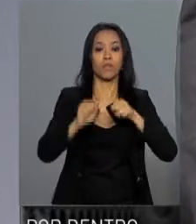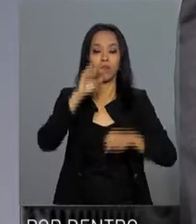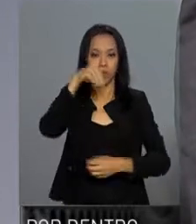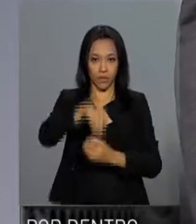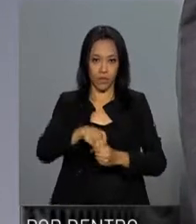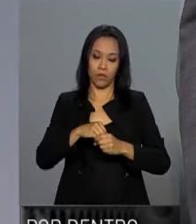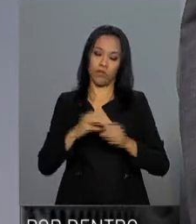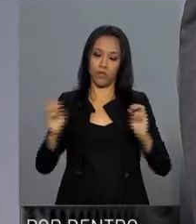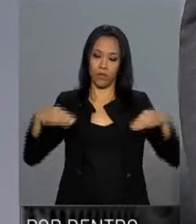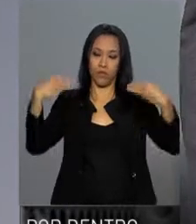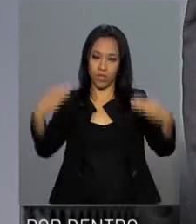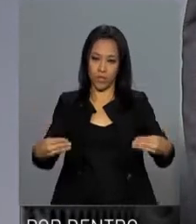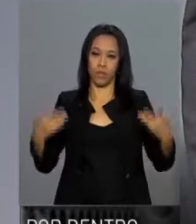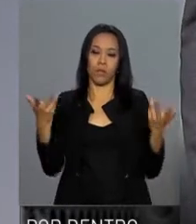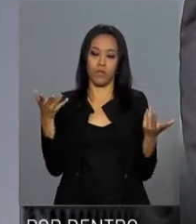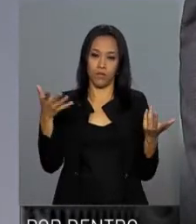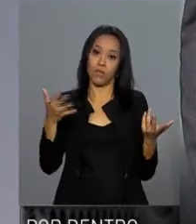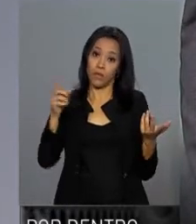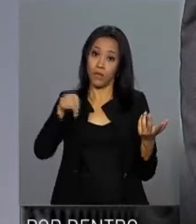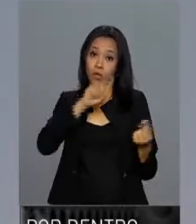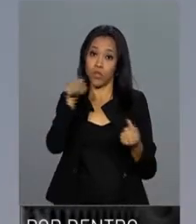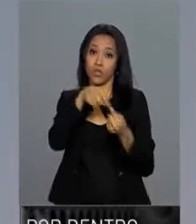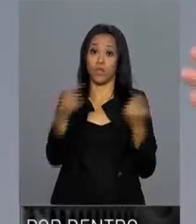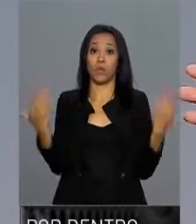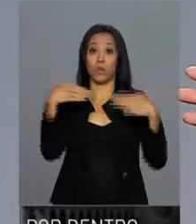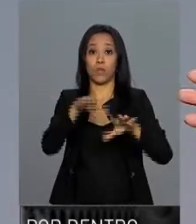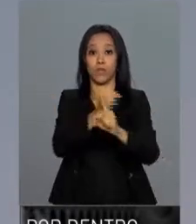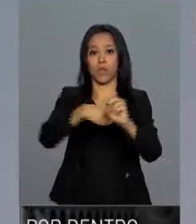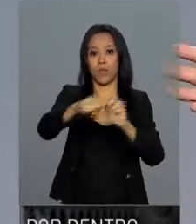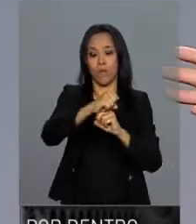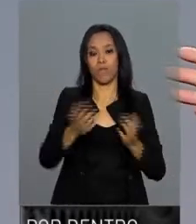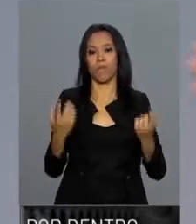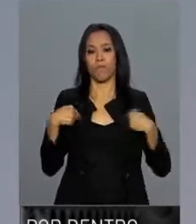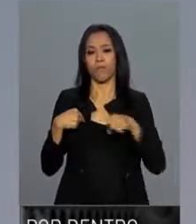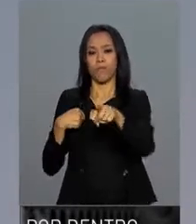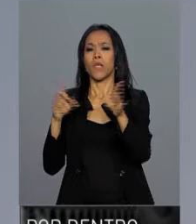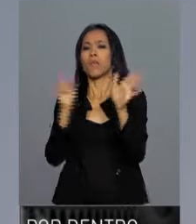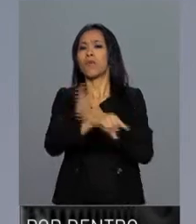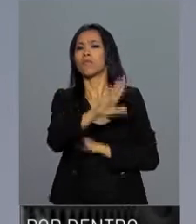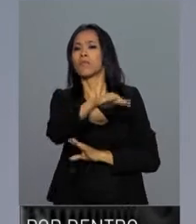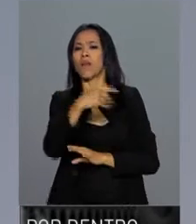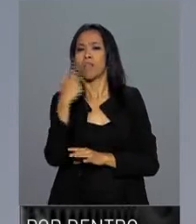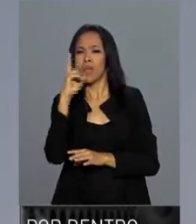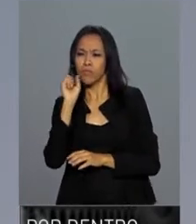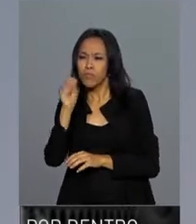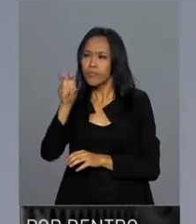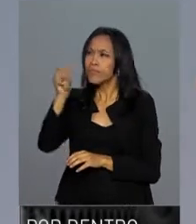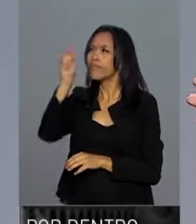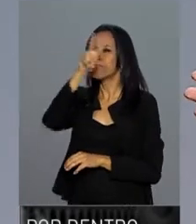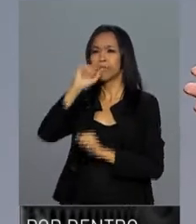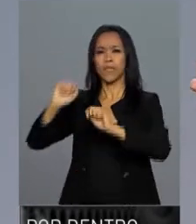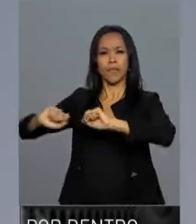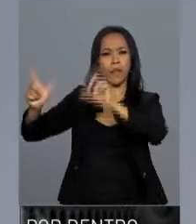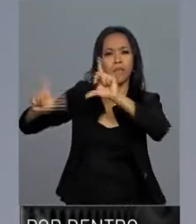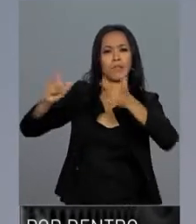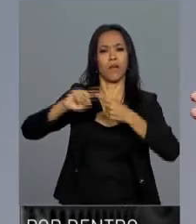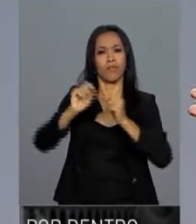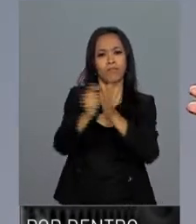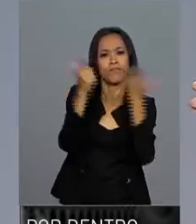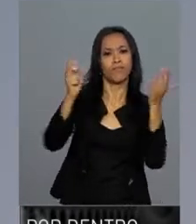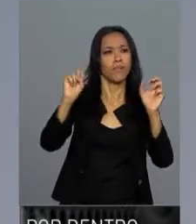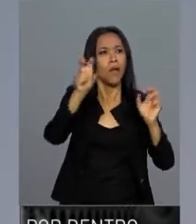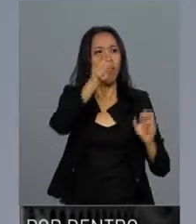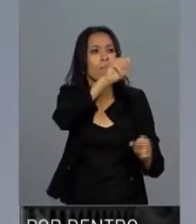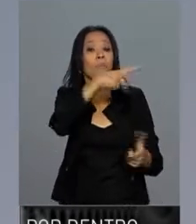programas educacionais de lazer de inclusão social nisso a gente tem acompanhado na mídia enfim os noticiários né reportagens que apontam problemas